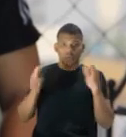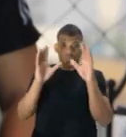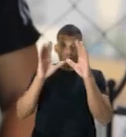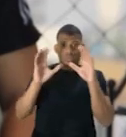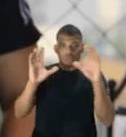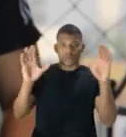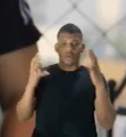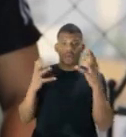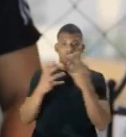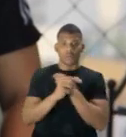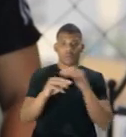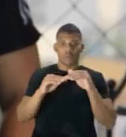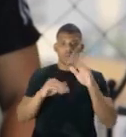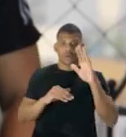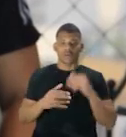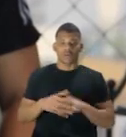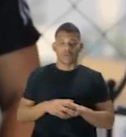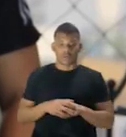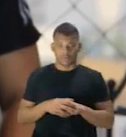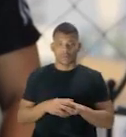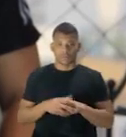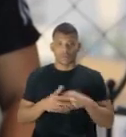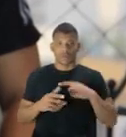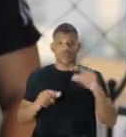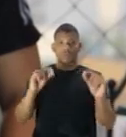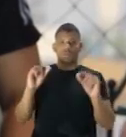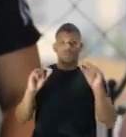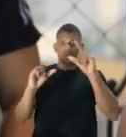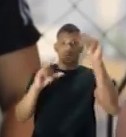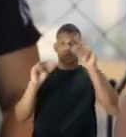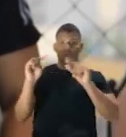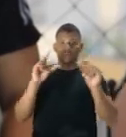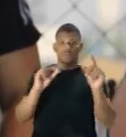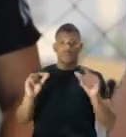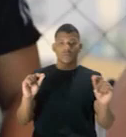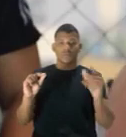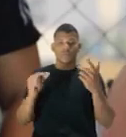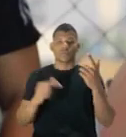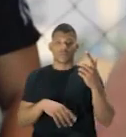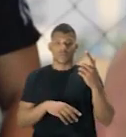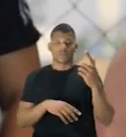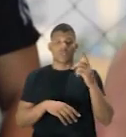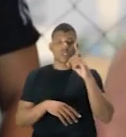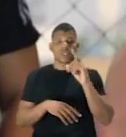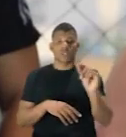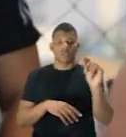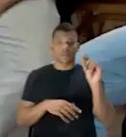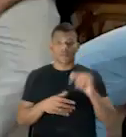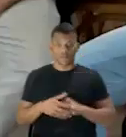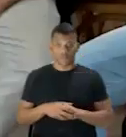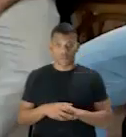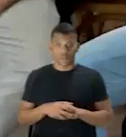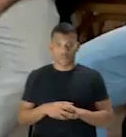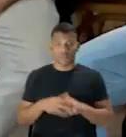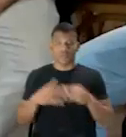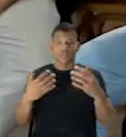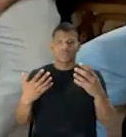Hoje o céu é mais bonito. Existe uma estrela gingando por lá. Quem